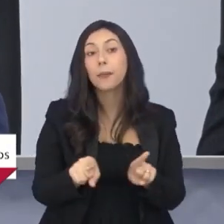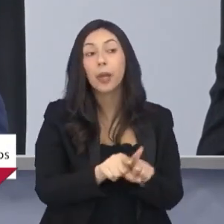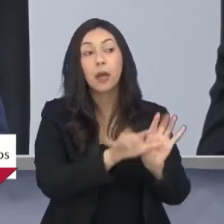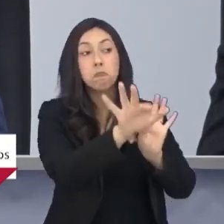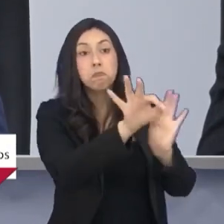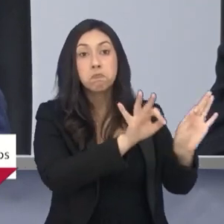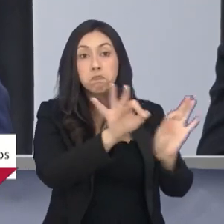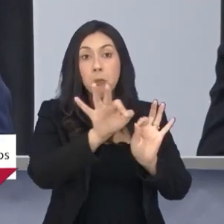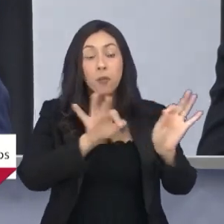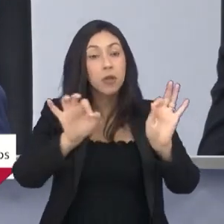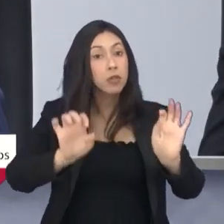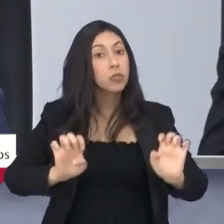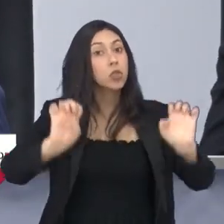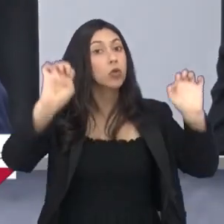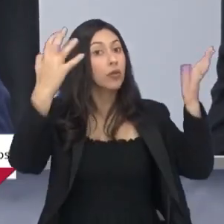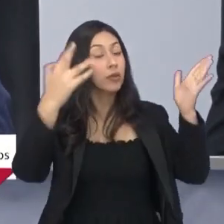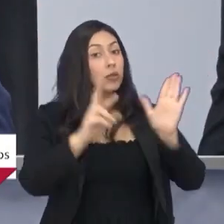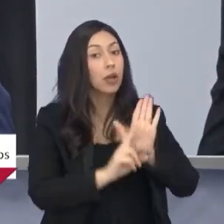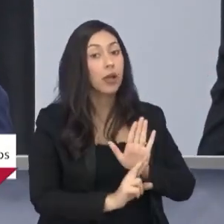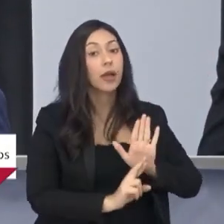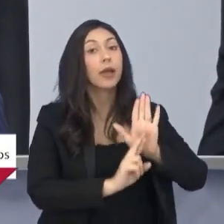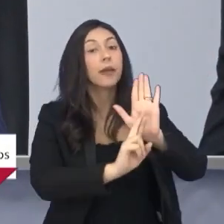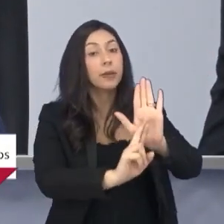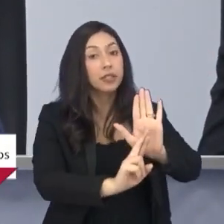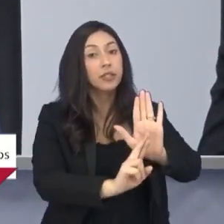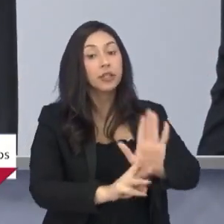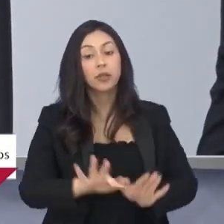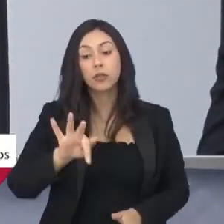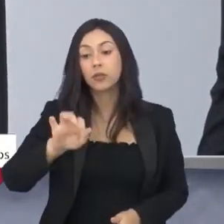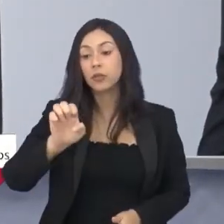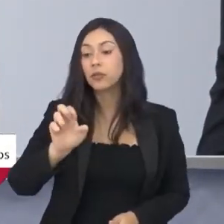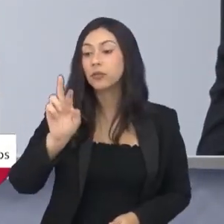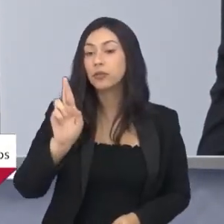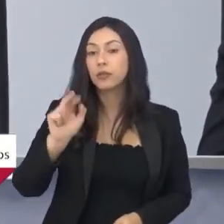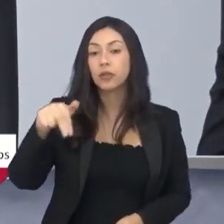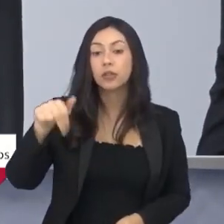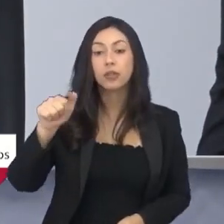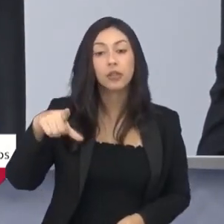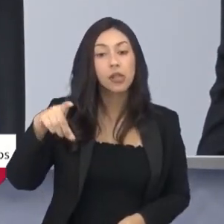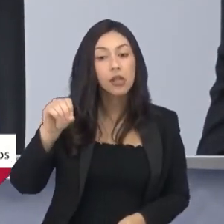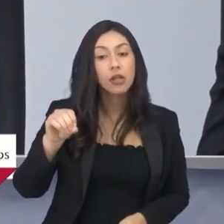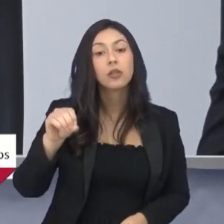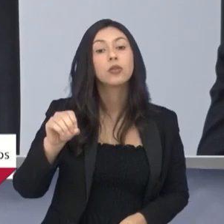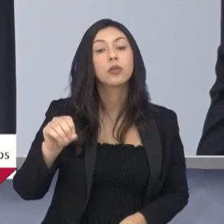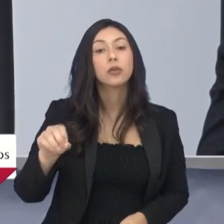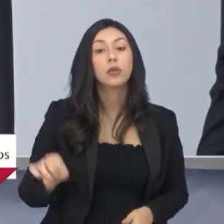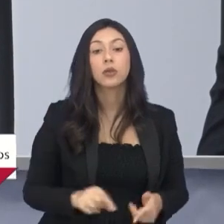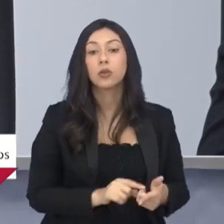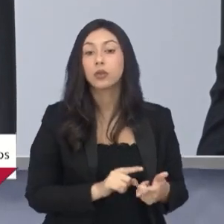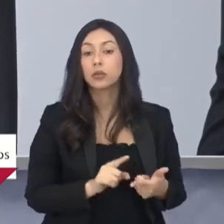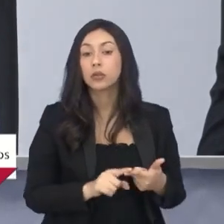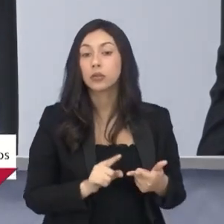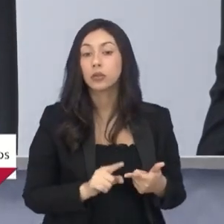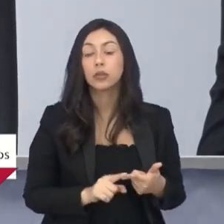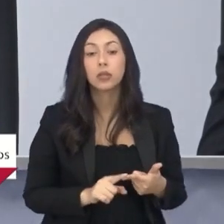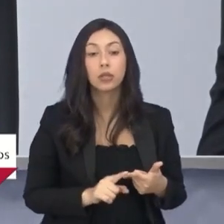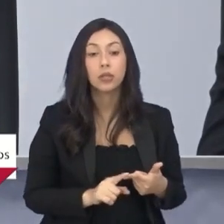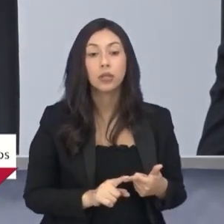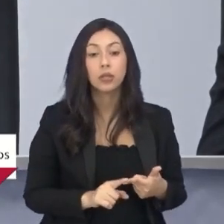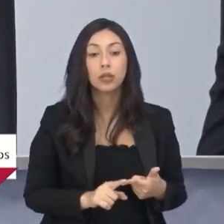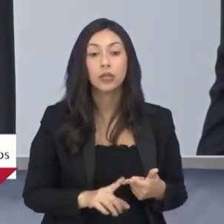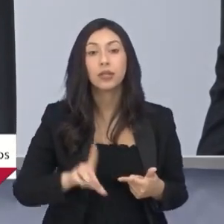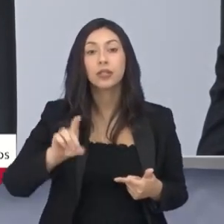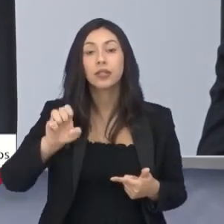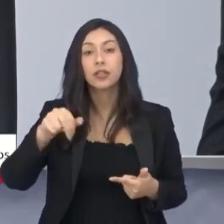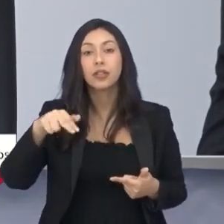evento e o faço na pessoa do nosso Mestre de Cerimônia Fernando do nosso querido Bispo que também tá aqui Denise